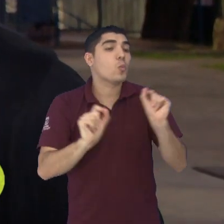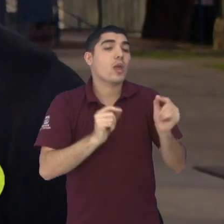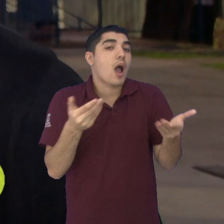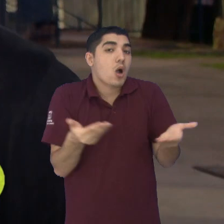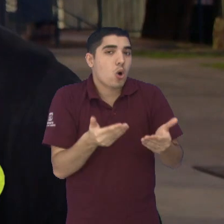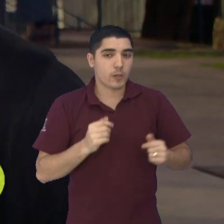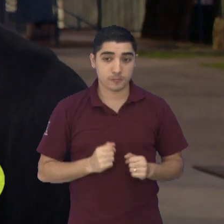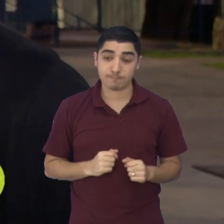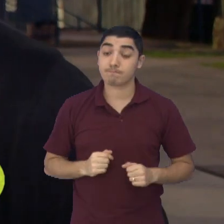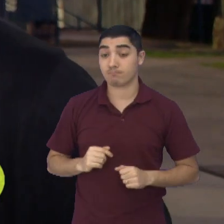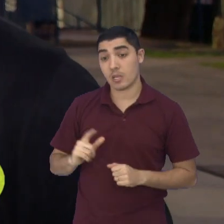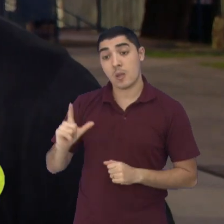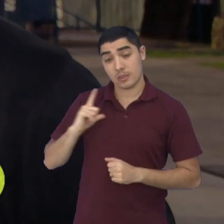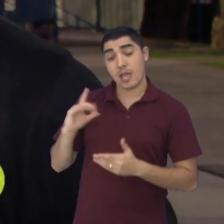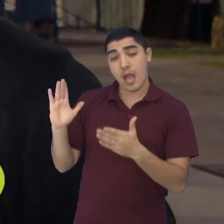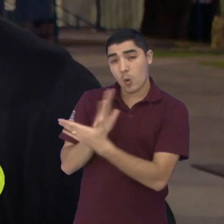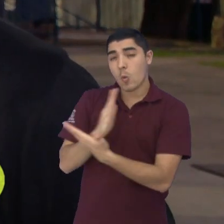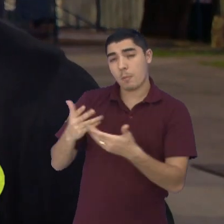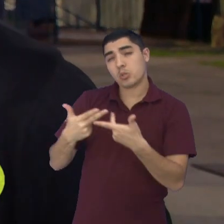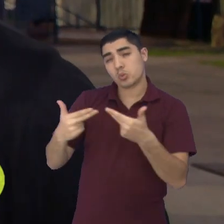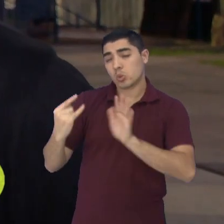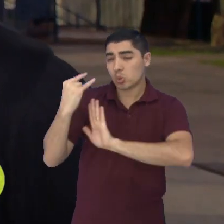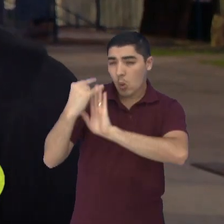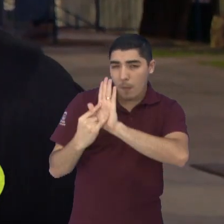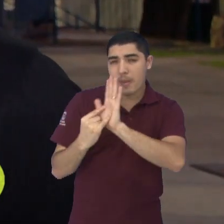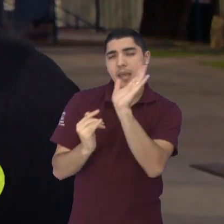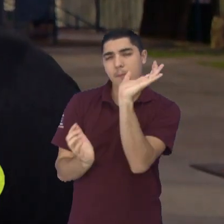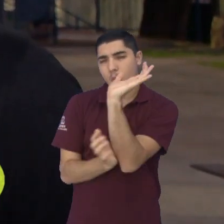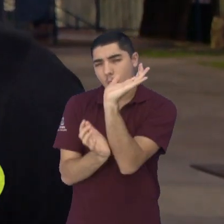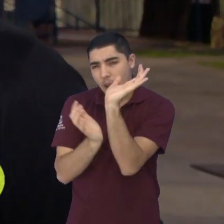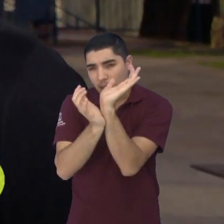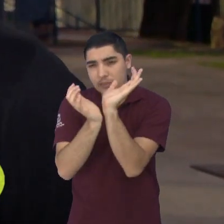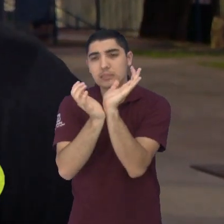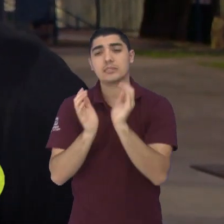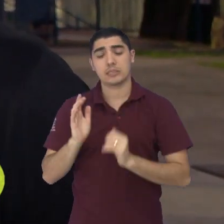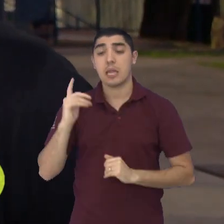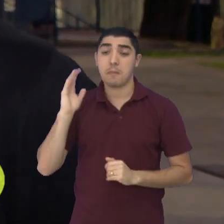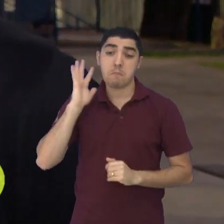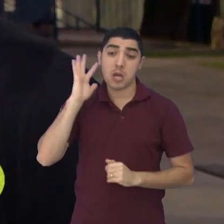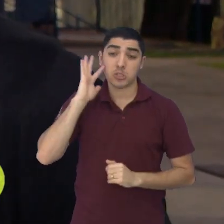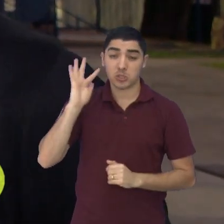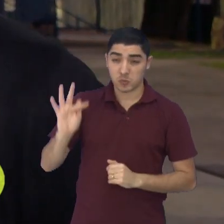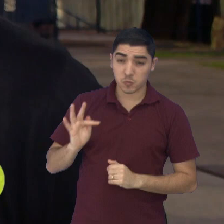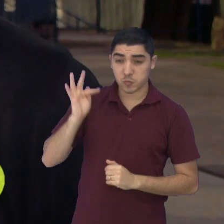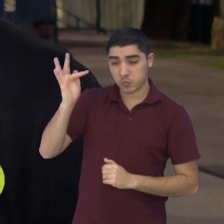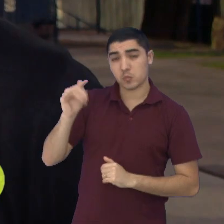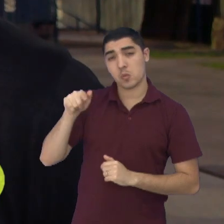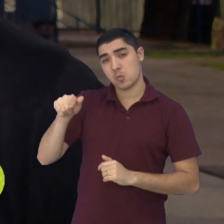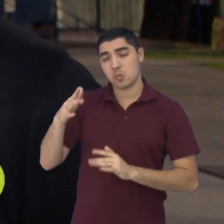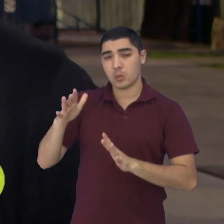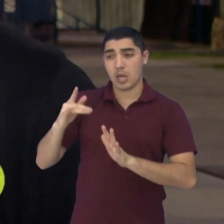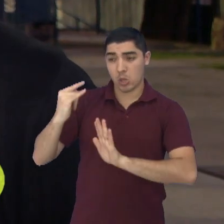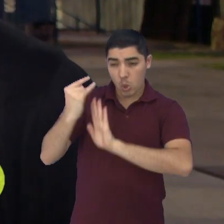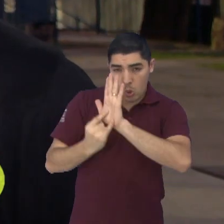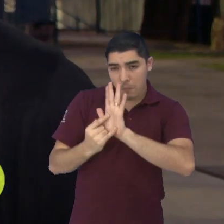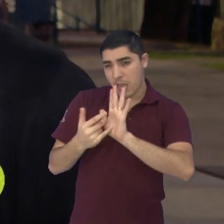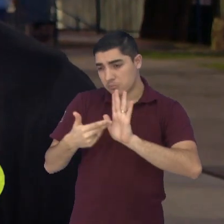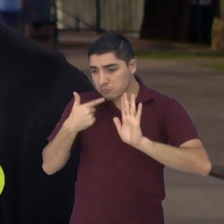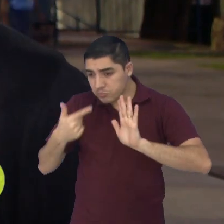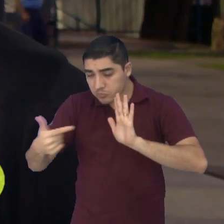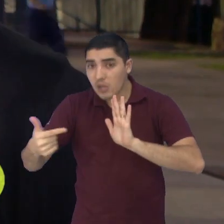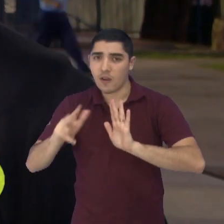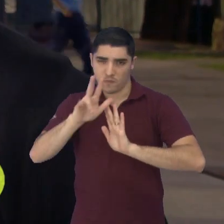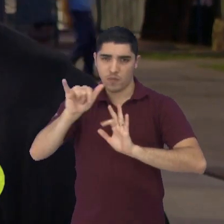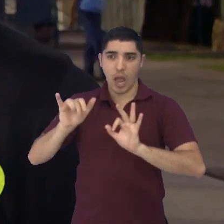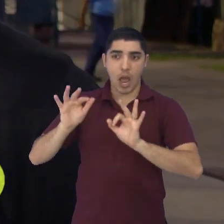algumas questões aí jurídicas, acredito que aí nos próximos 15 dias toda essa parte de documentação aí seja resolvida para que a